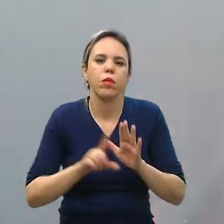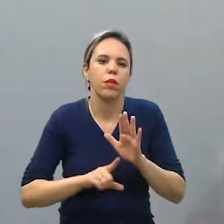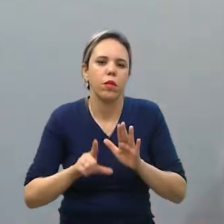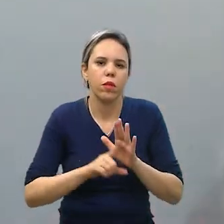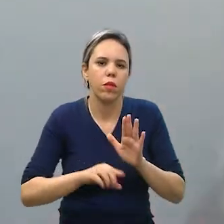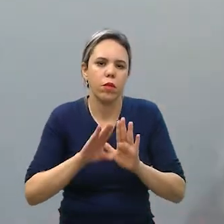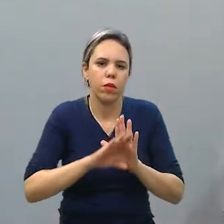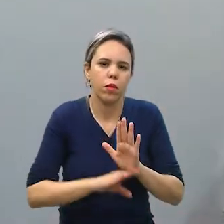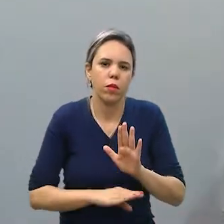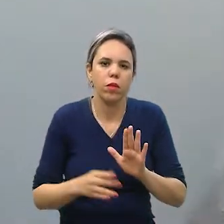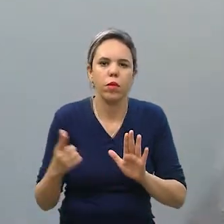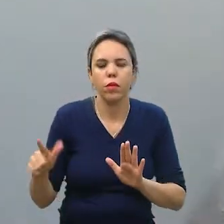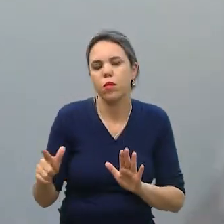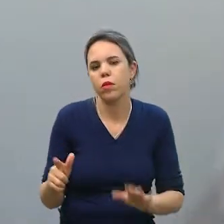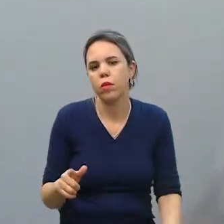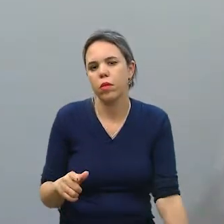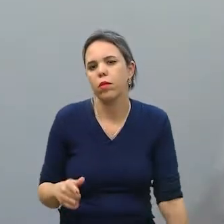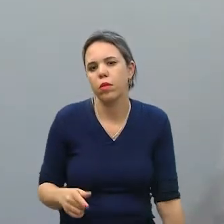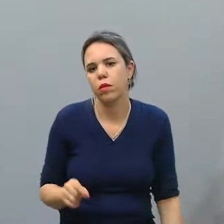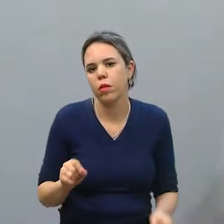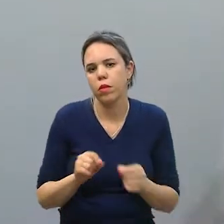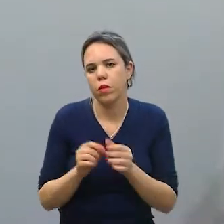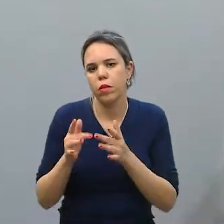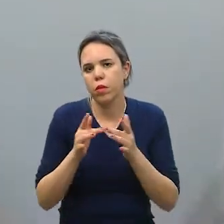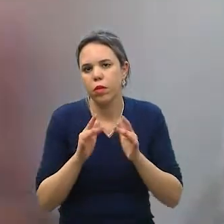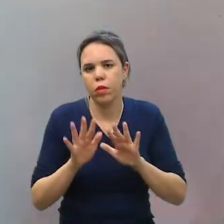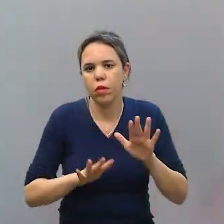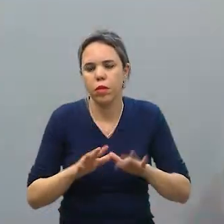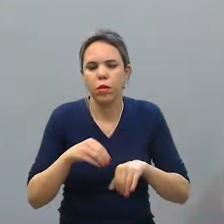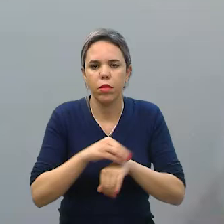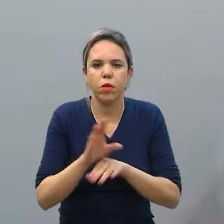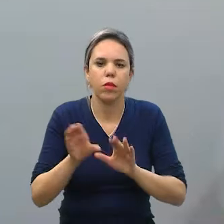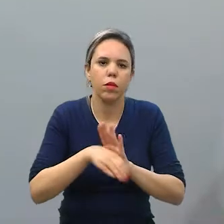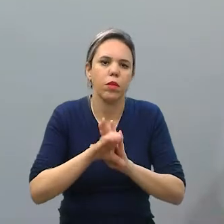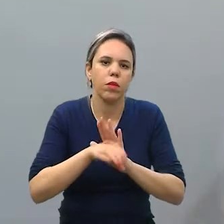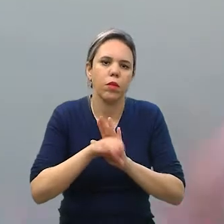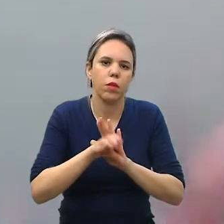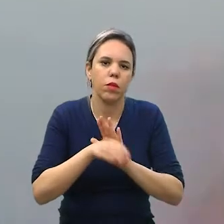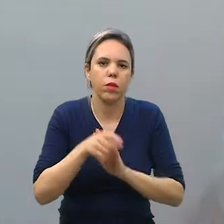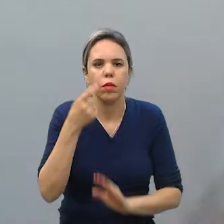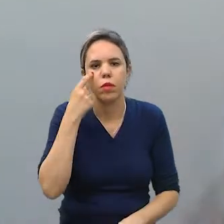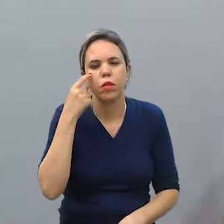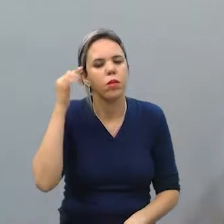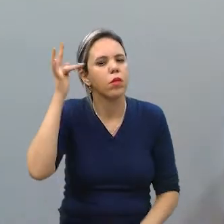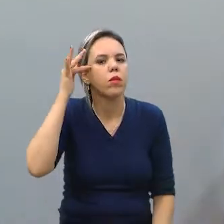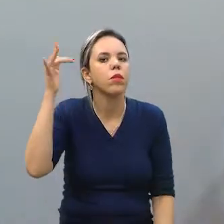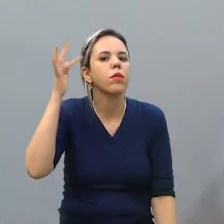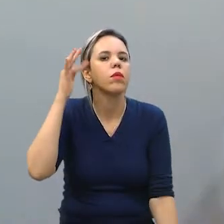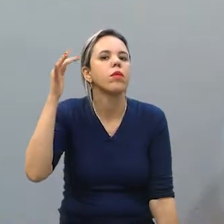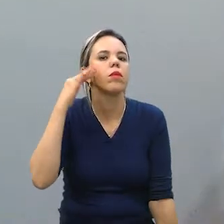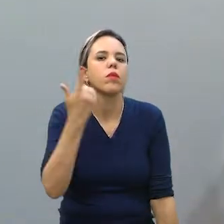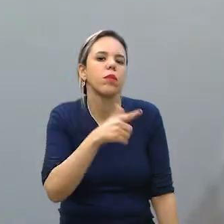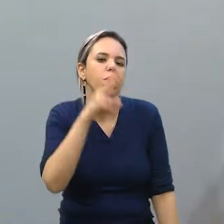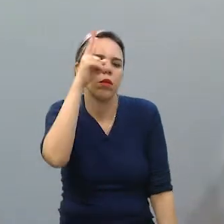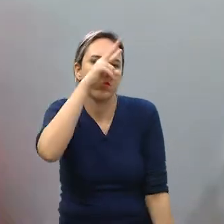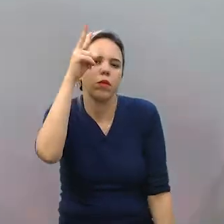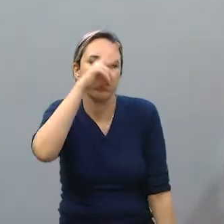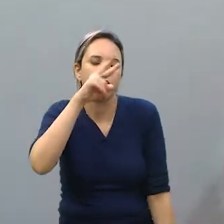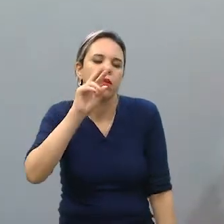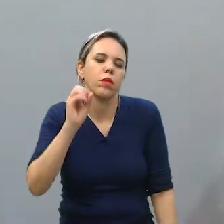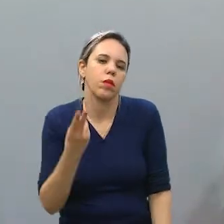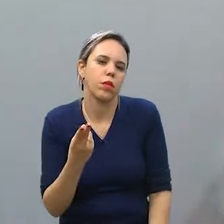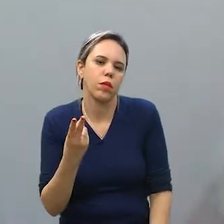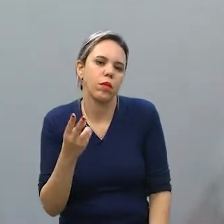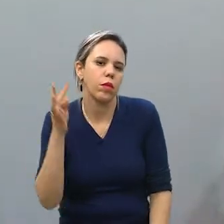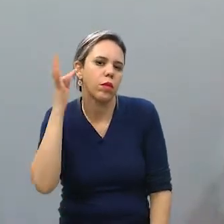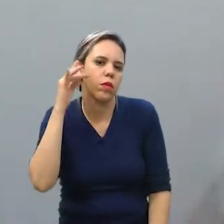da lista de obras literárias, para se estabelecer relações. Às vezes traz conceitos que vêm, por exemplo, da filosofia, ou da história, ou mesmo